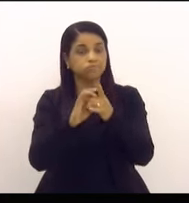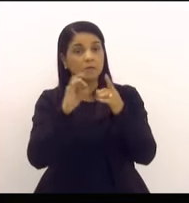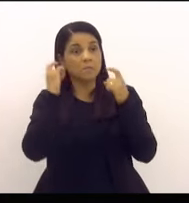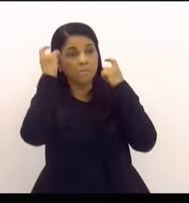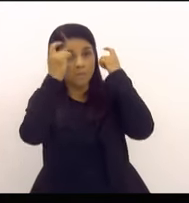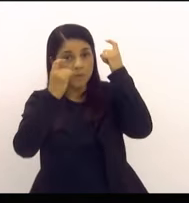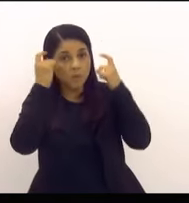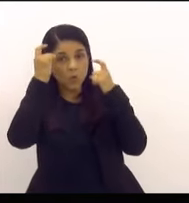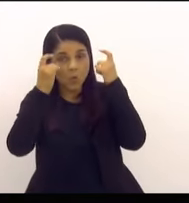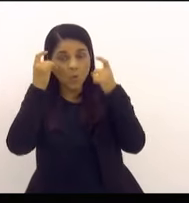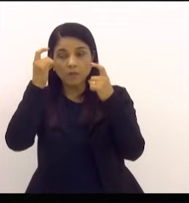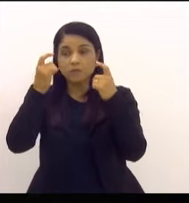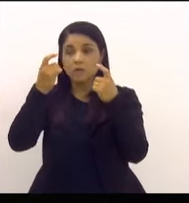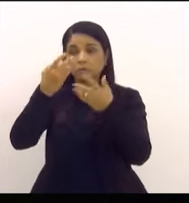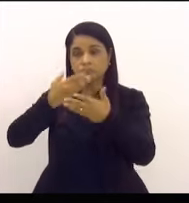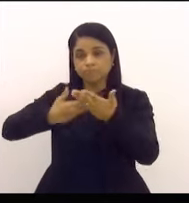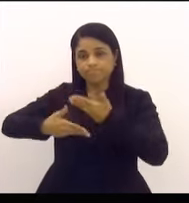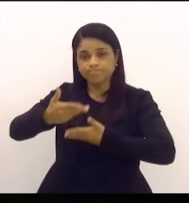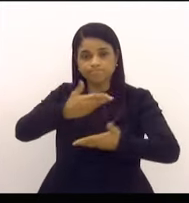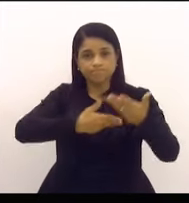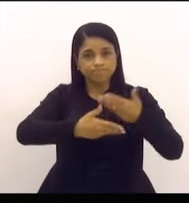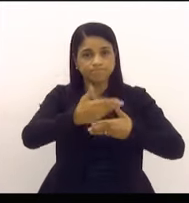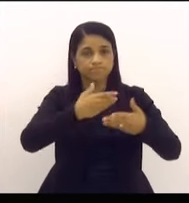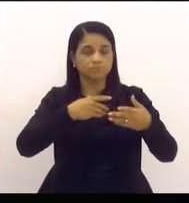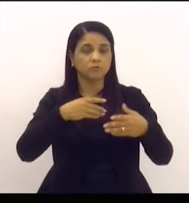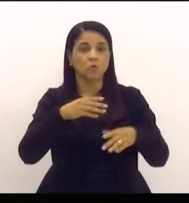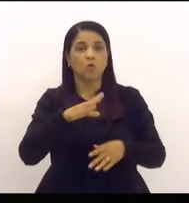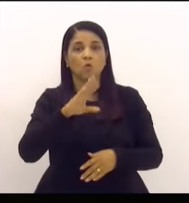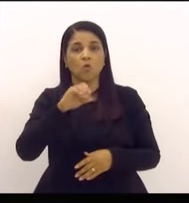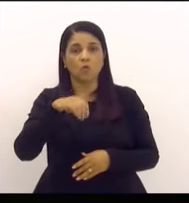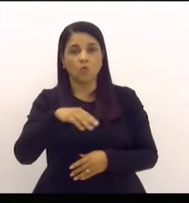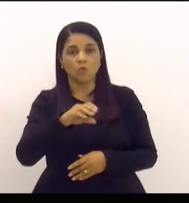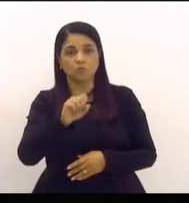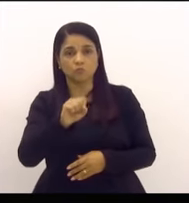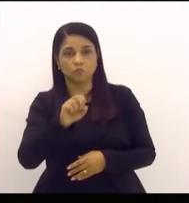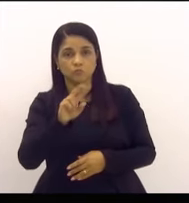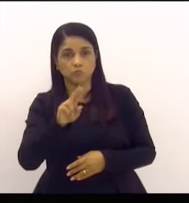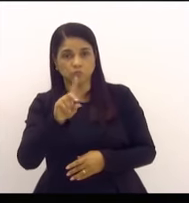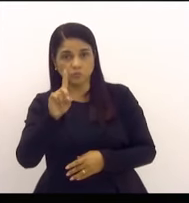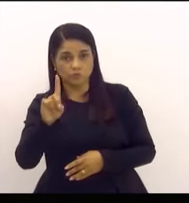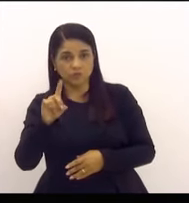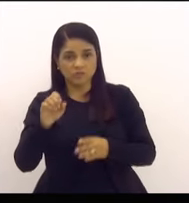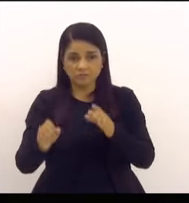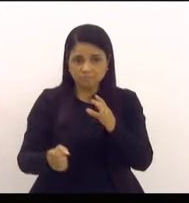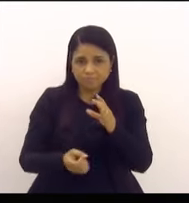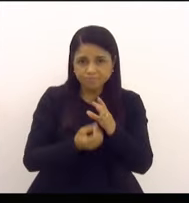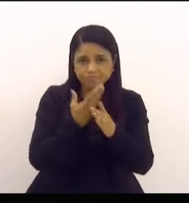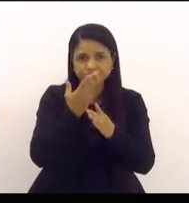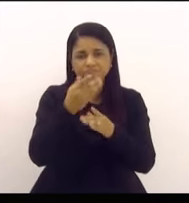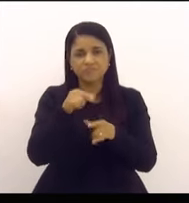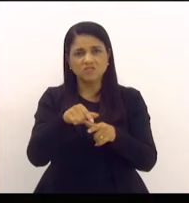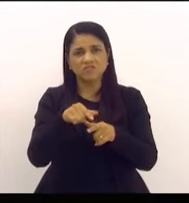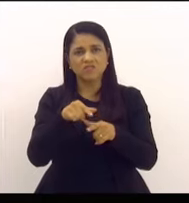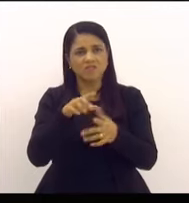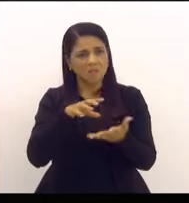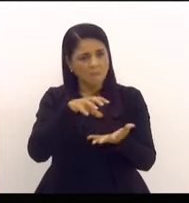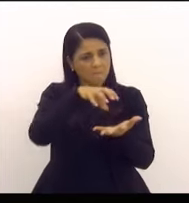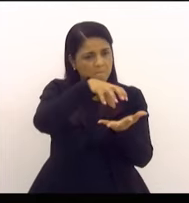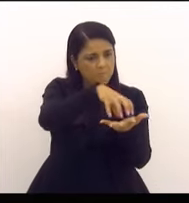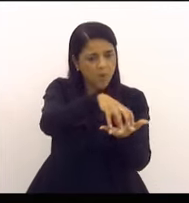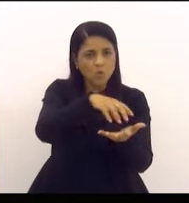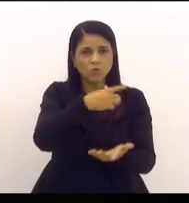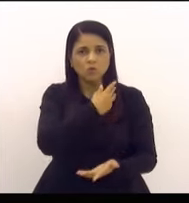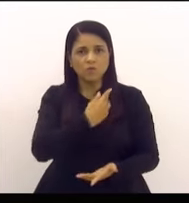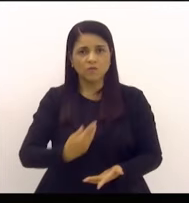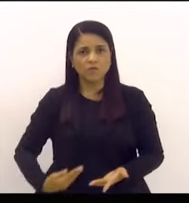preocupações, porque o COSUD ele não pode, não deve nascer como uma polarização a quem está no